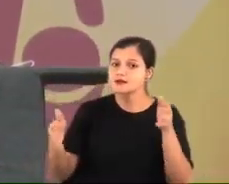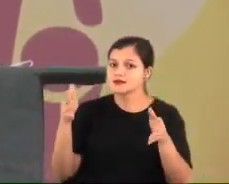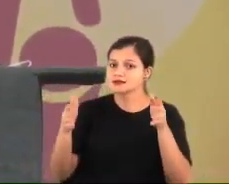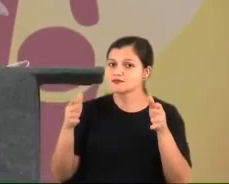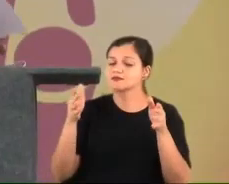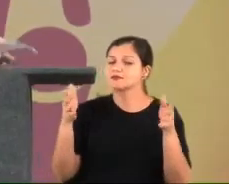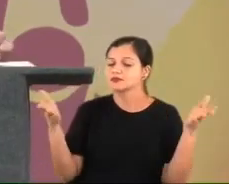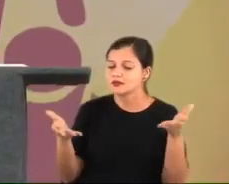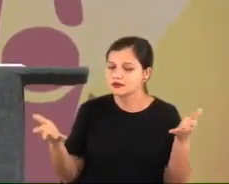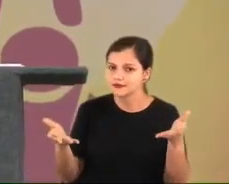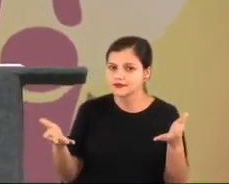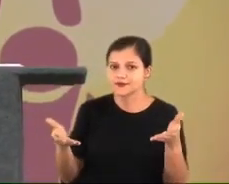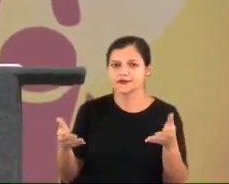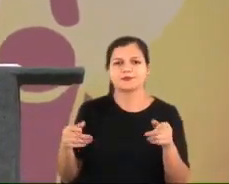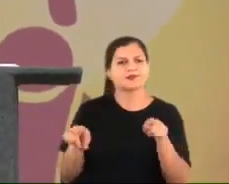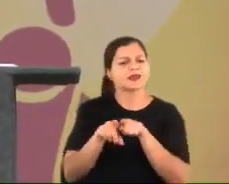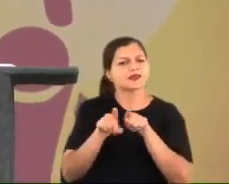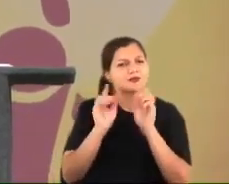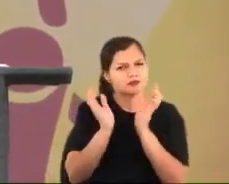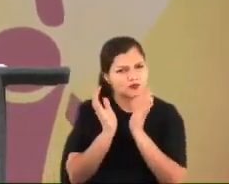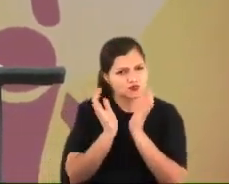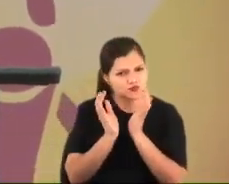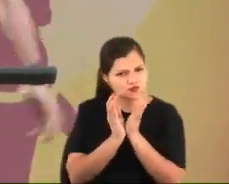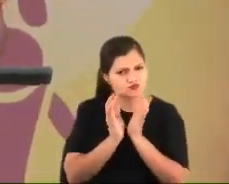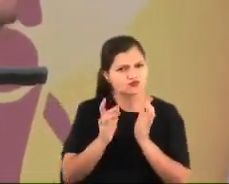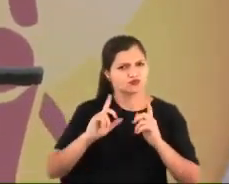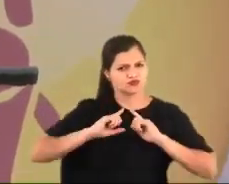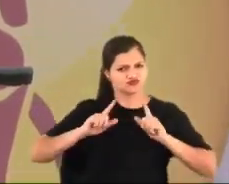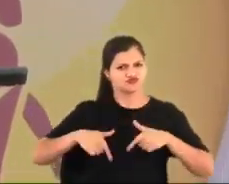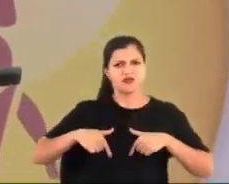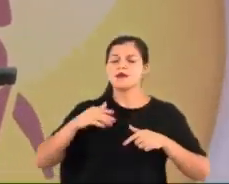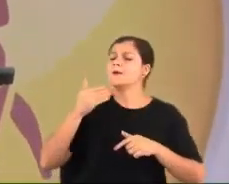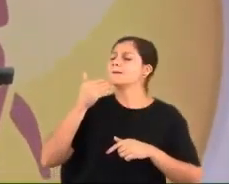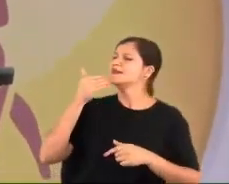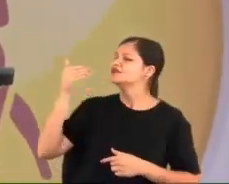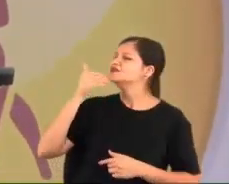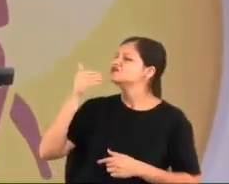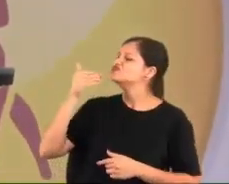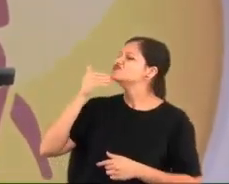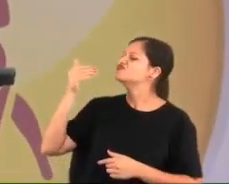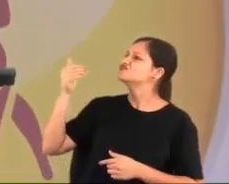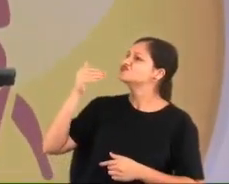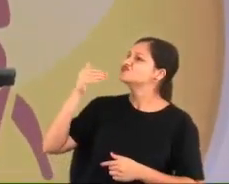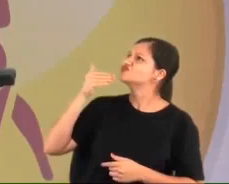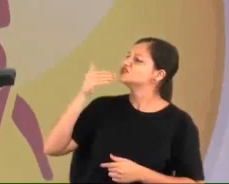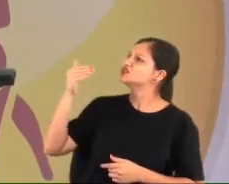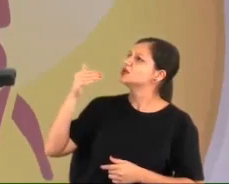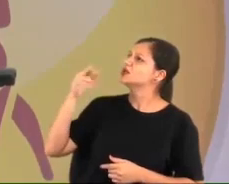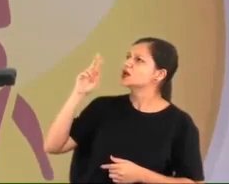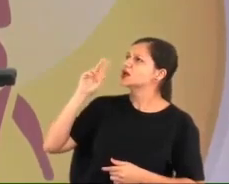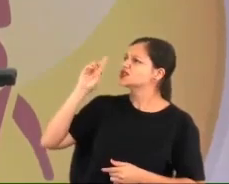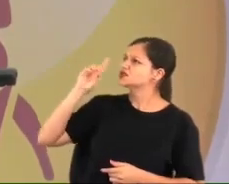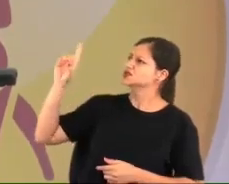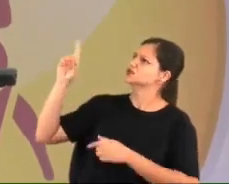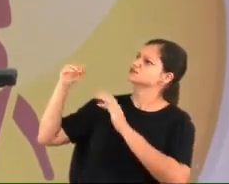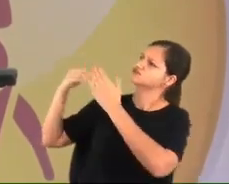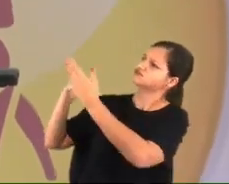Israel também, em muitas ocasiões, ele pedia a direção de Deus. Lá no Velho Testamento, ele sempre pedia a direção de Deus.